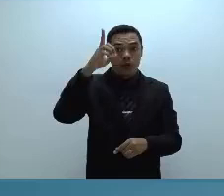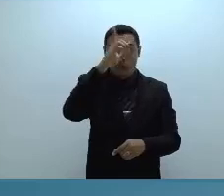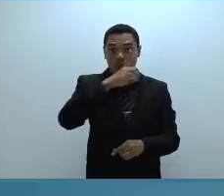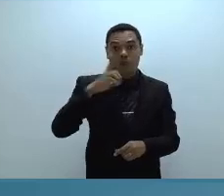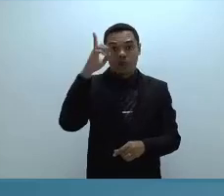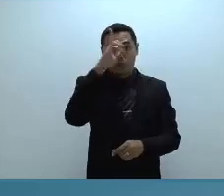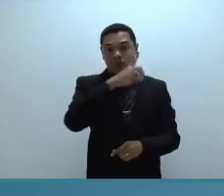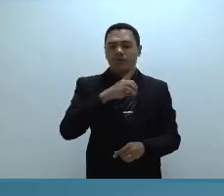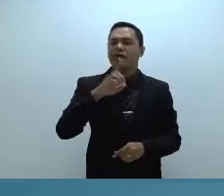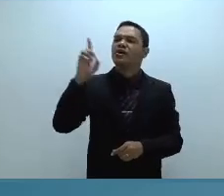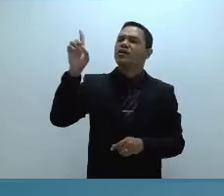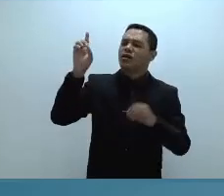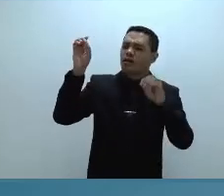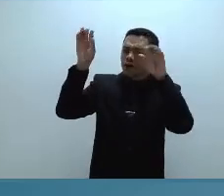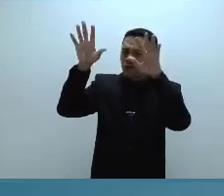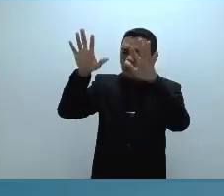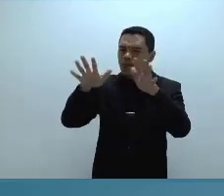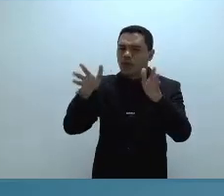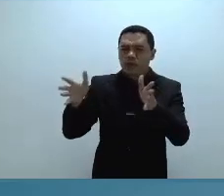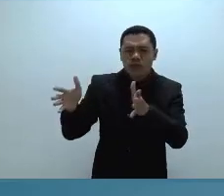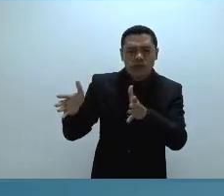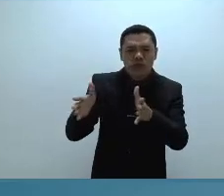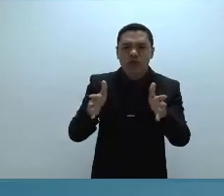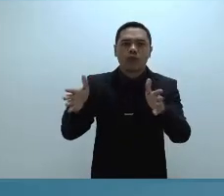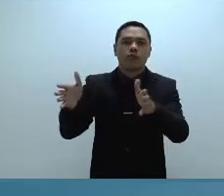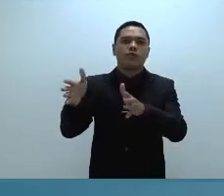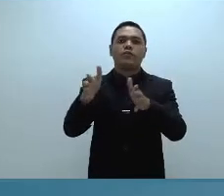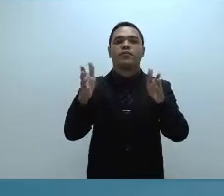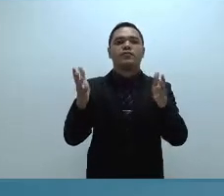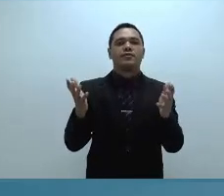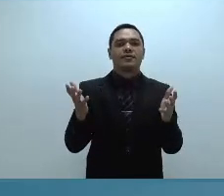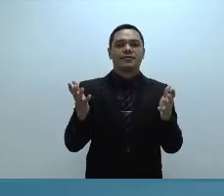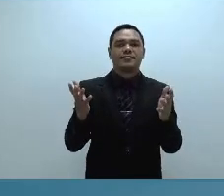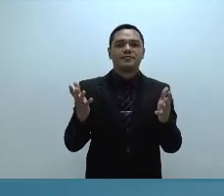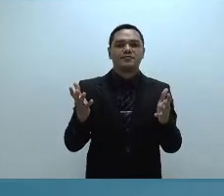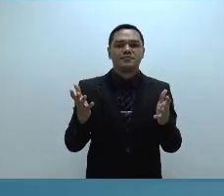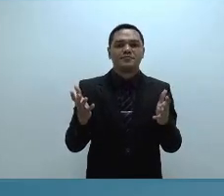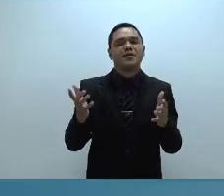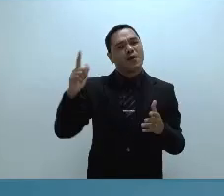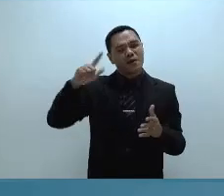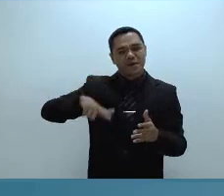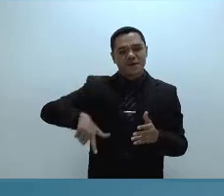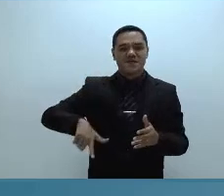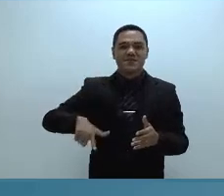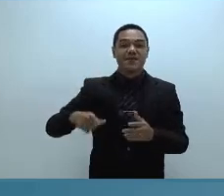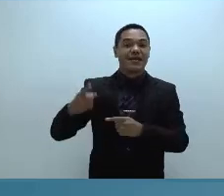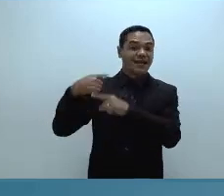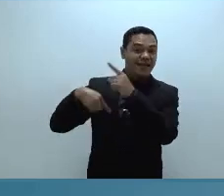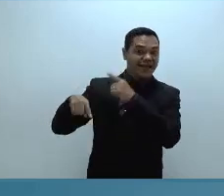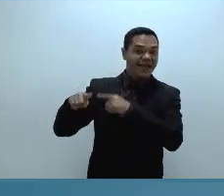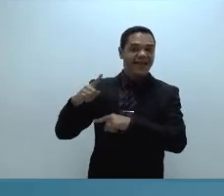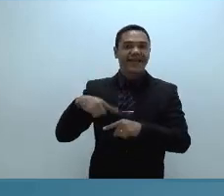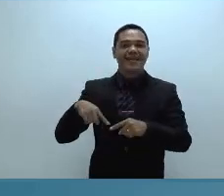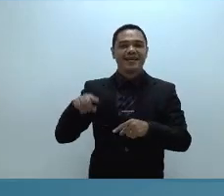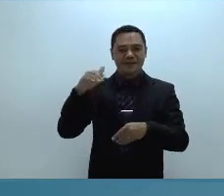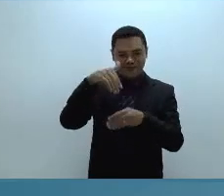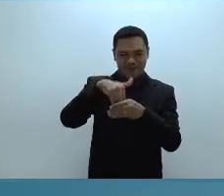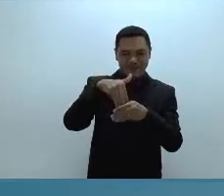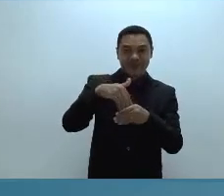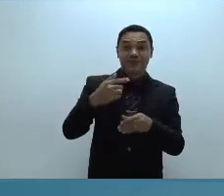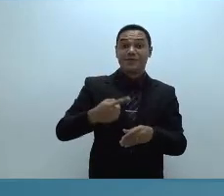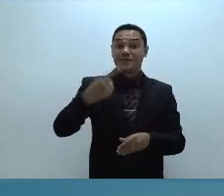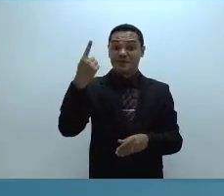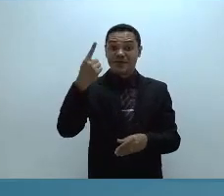Deus os ilumine na condução do trabalho e que repitam o êxito alcançado no primeiro